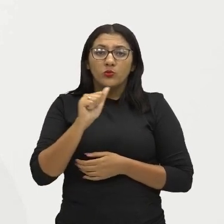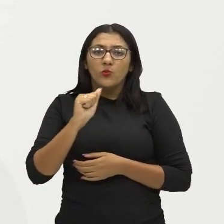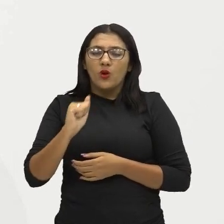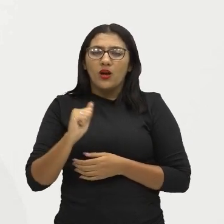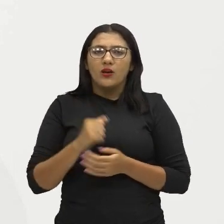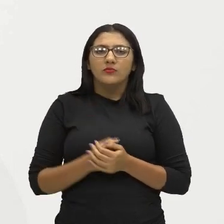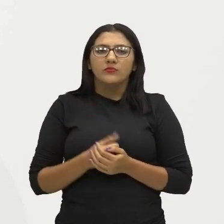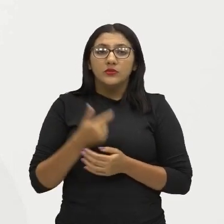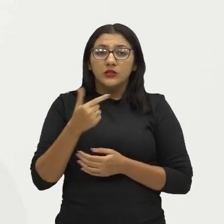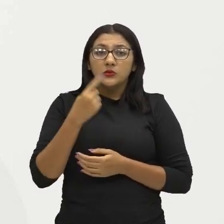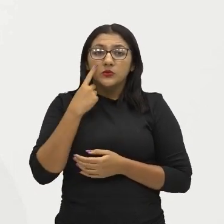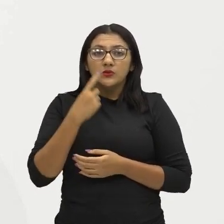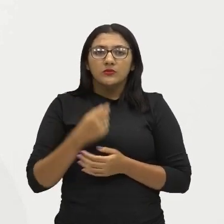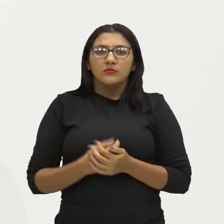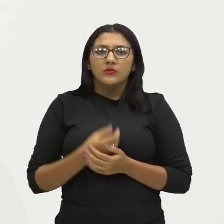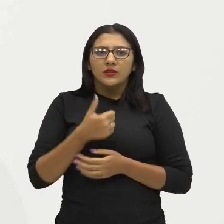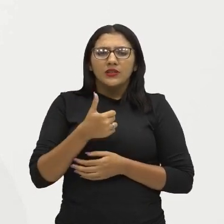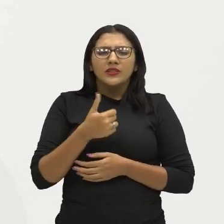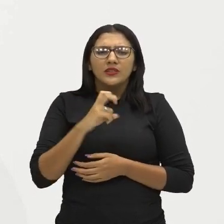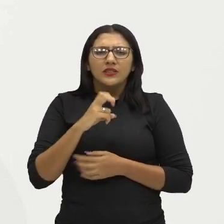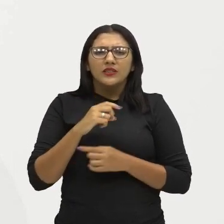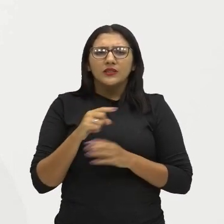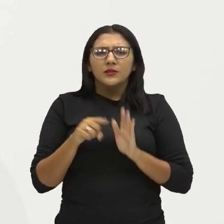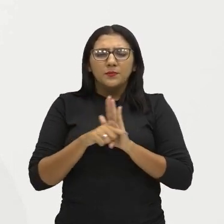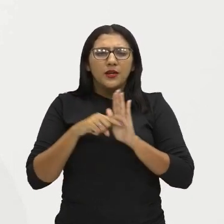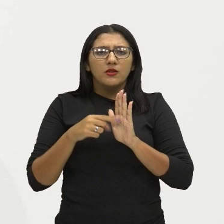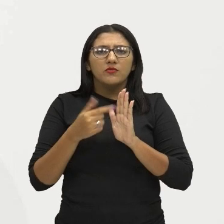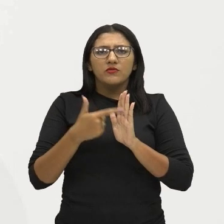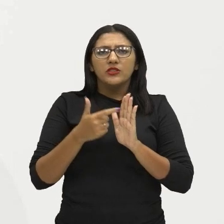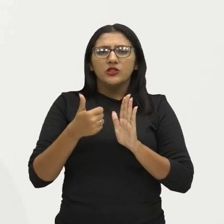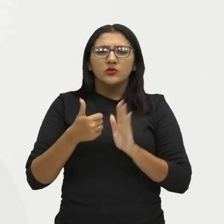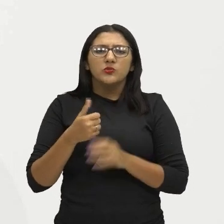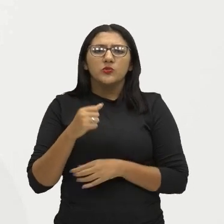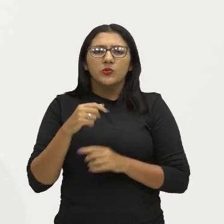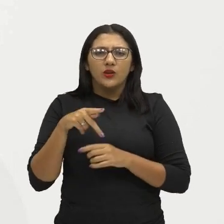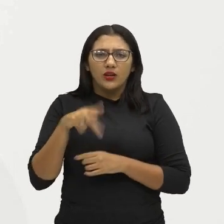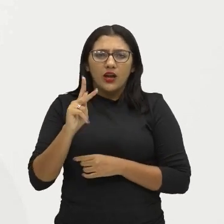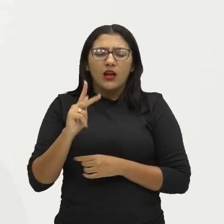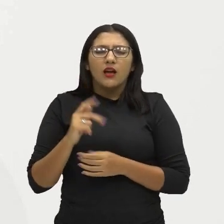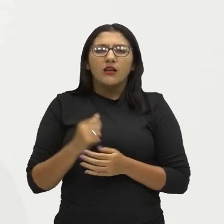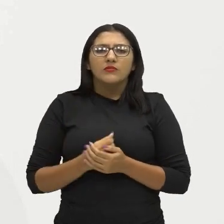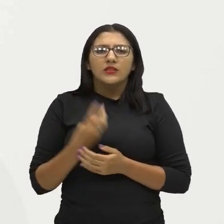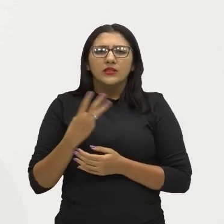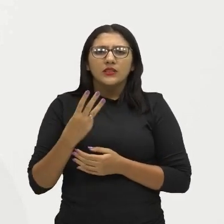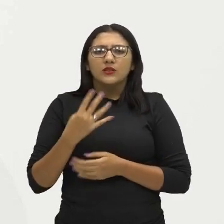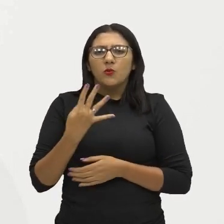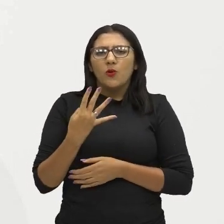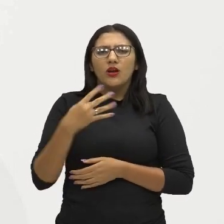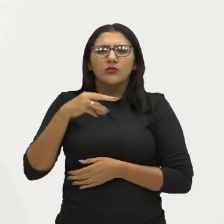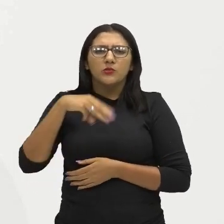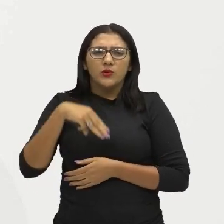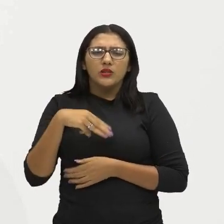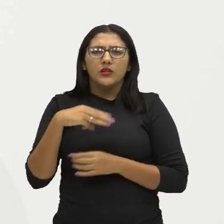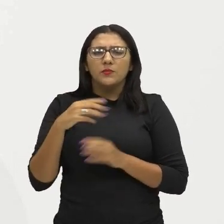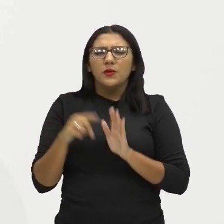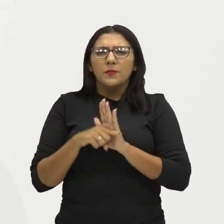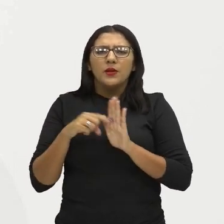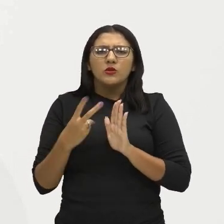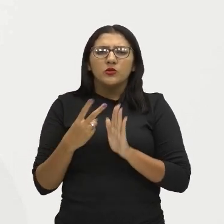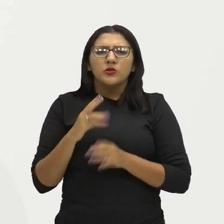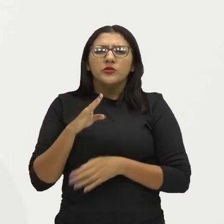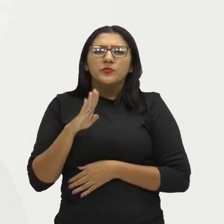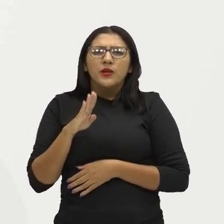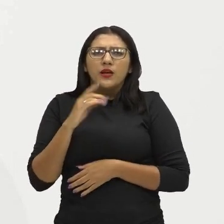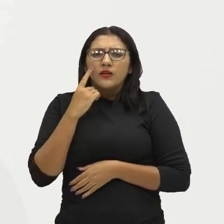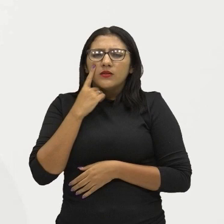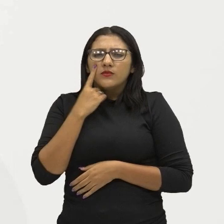segunda, 15 menos 21k. Na terceira, 4m menos 2b. Na